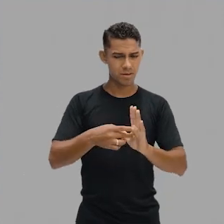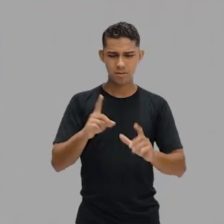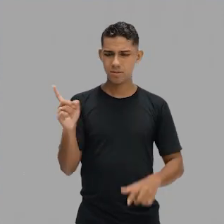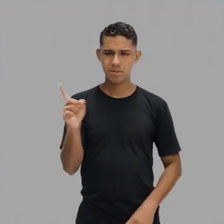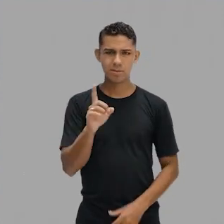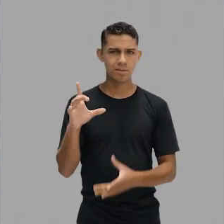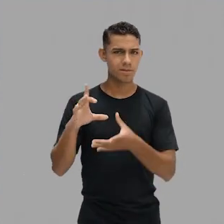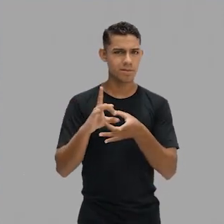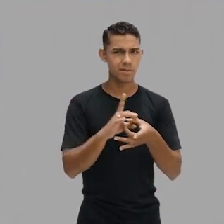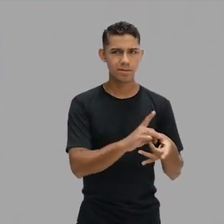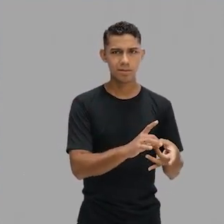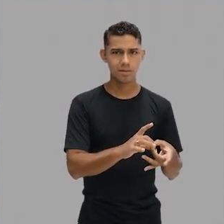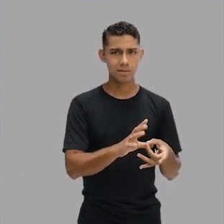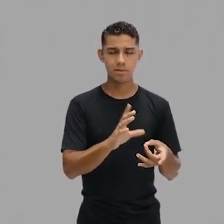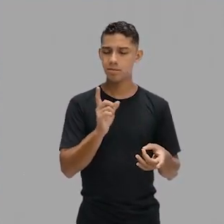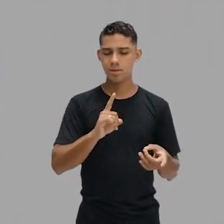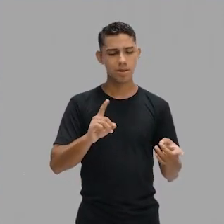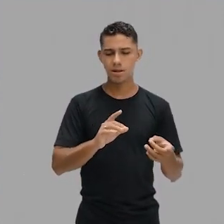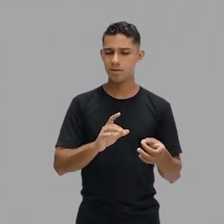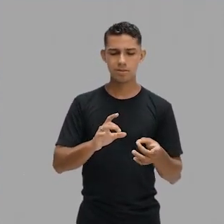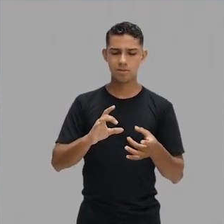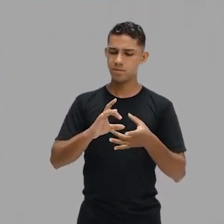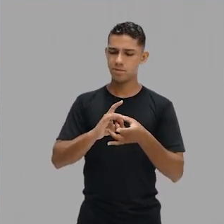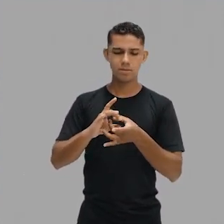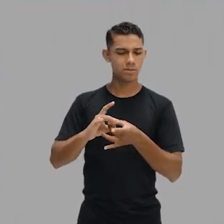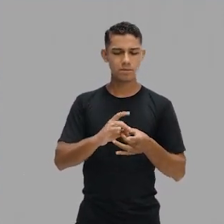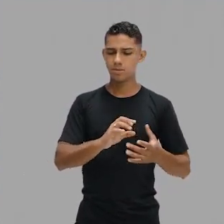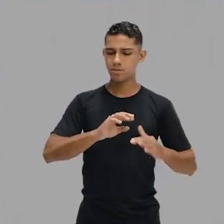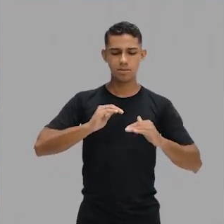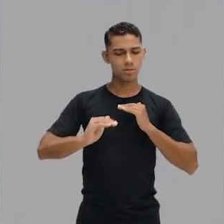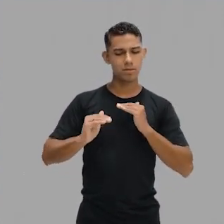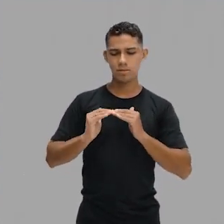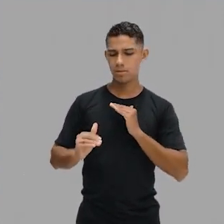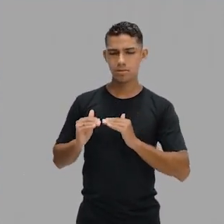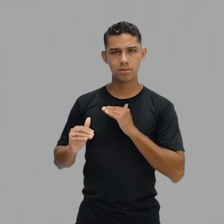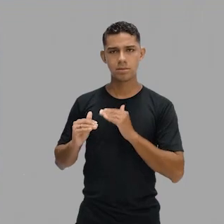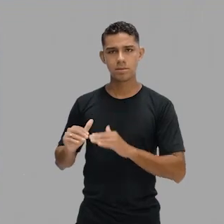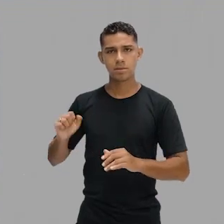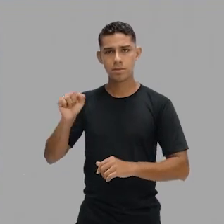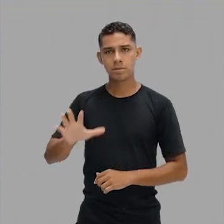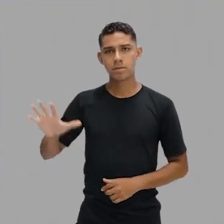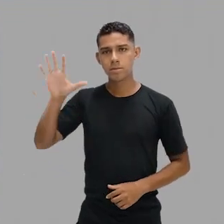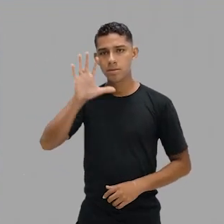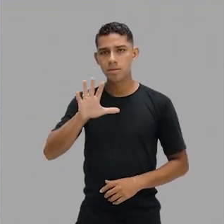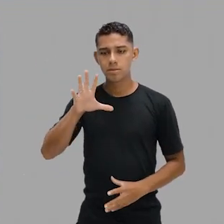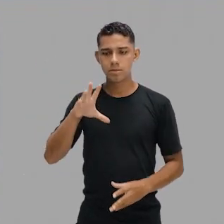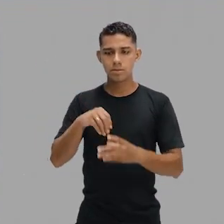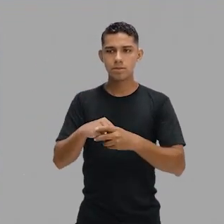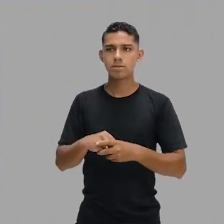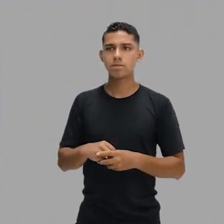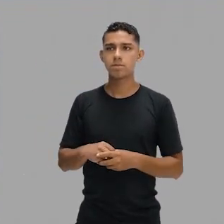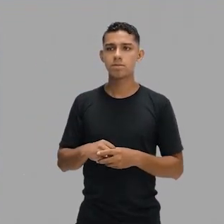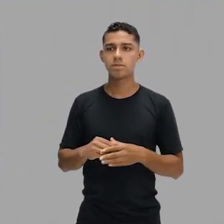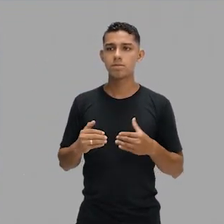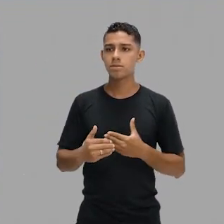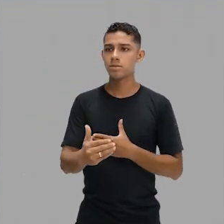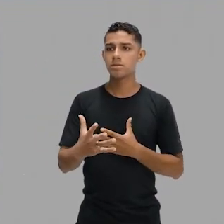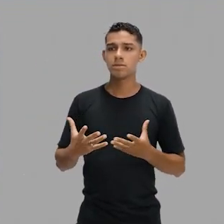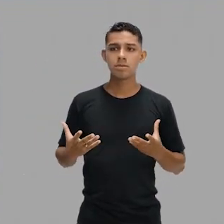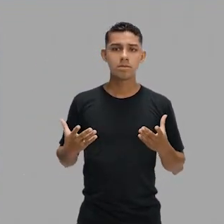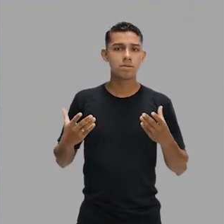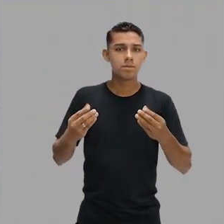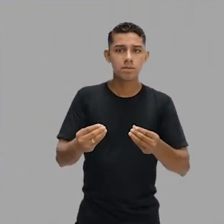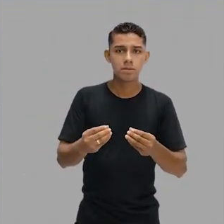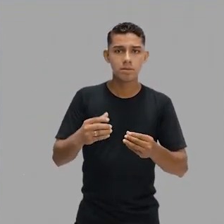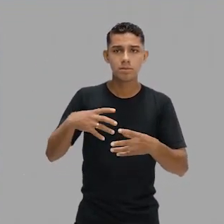entendam? Está fora necessariamente do contexto mais adequado. Não vem na mesma linha, na